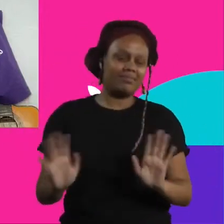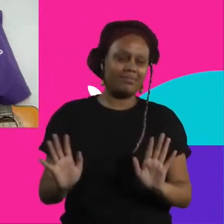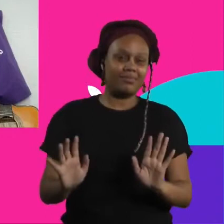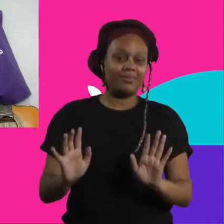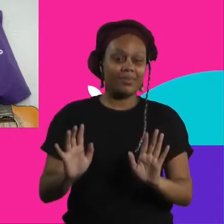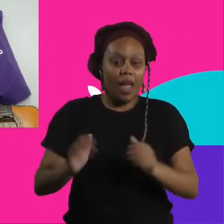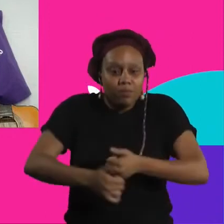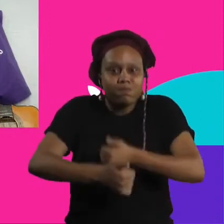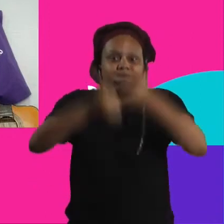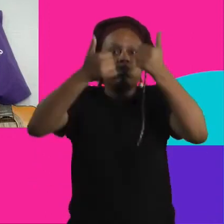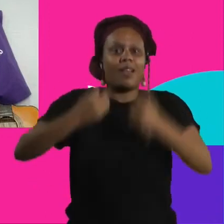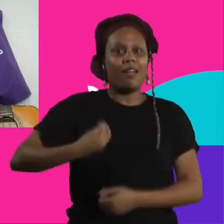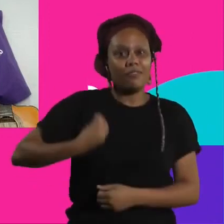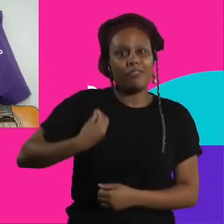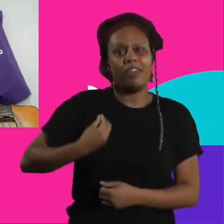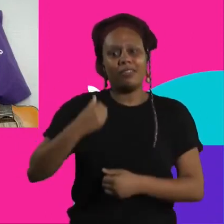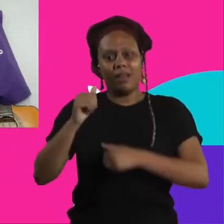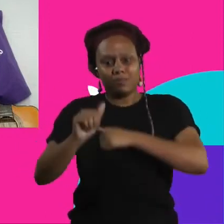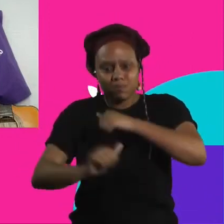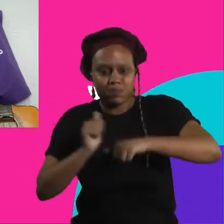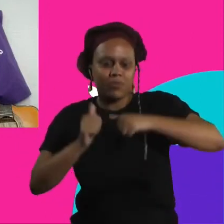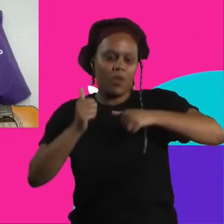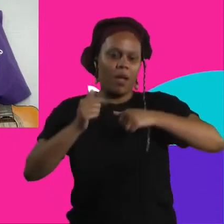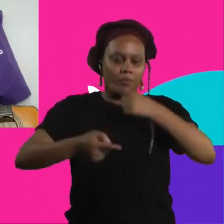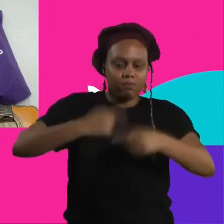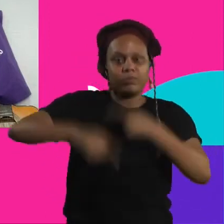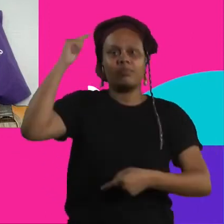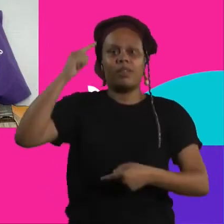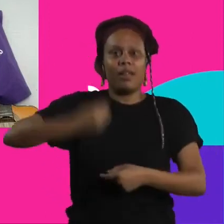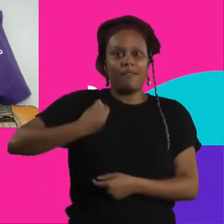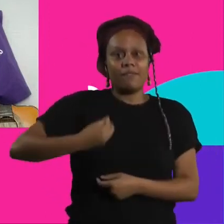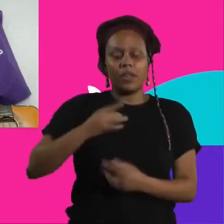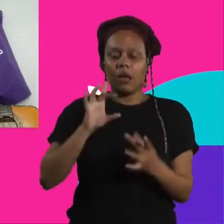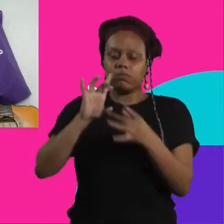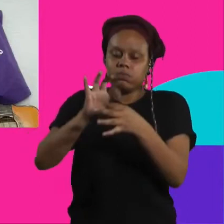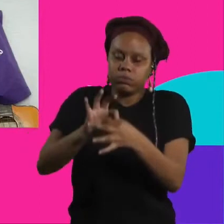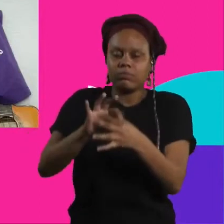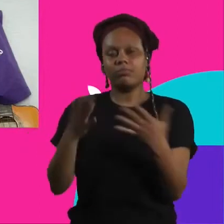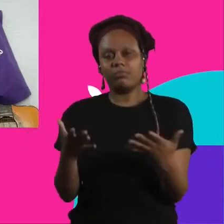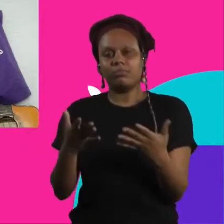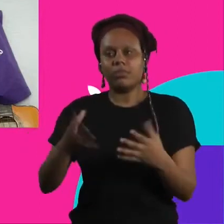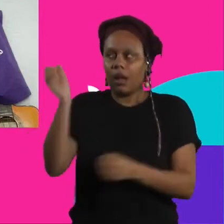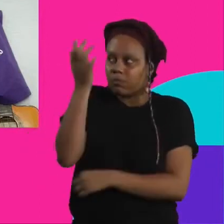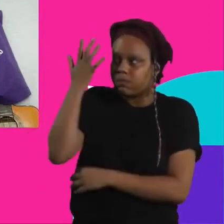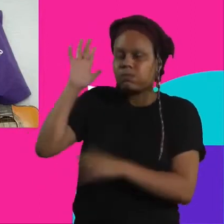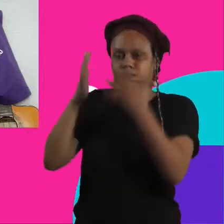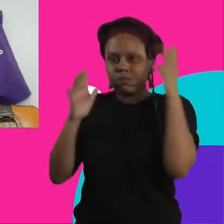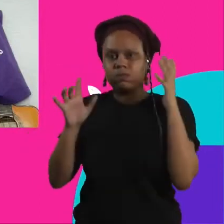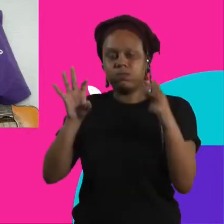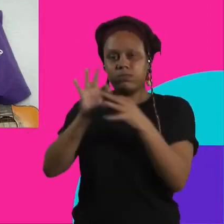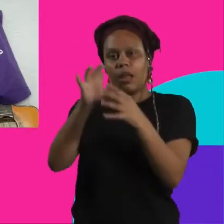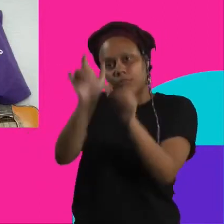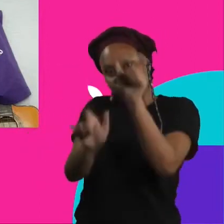melhorar a vida de alguém, é transformar alguma coisa, é melhorar a tua própria vida, se conectar com a natureza, se conectar com as pessoas,